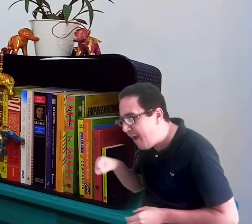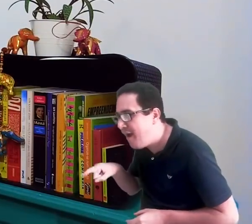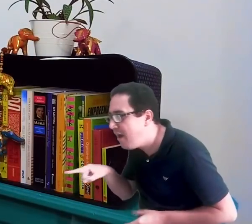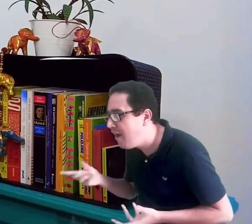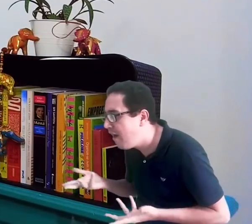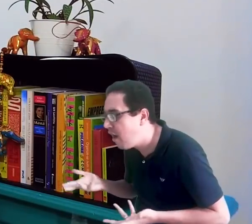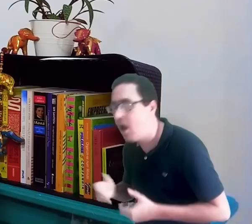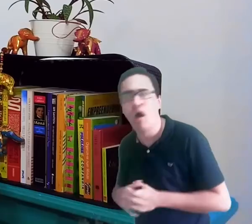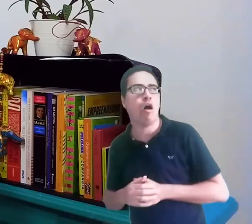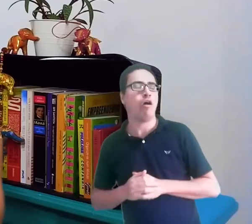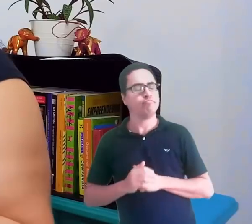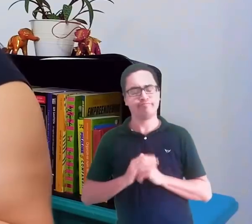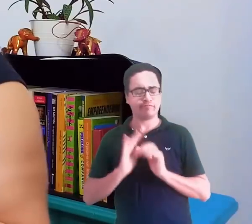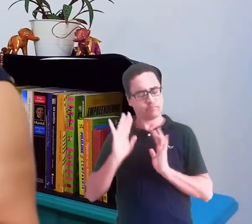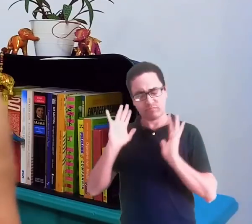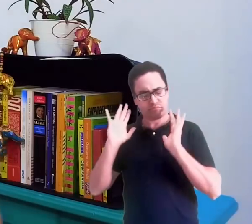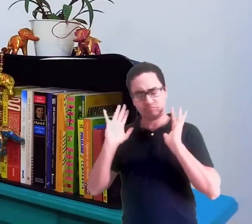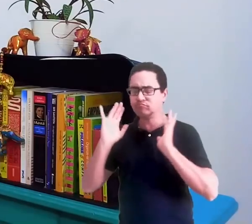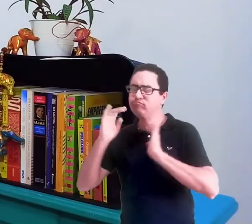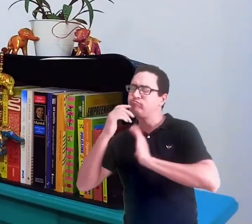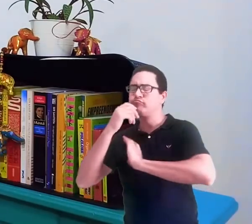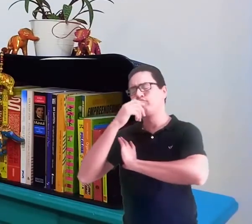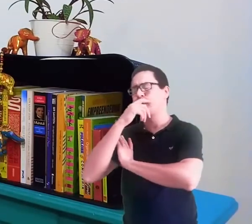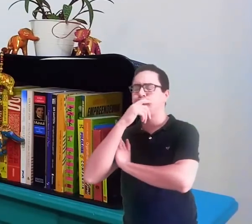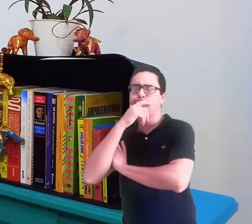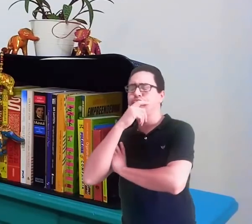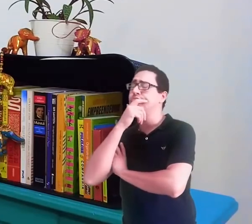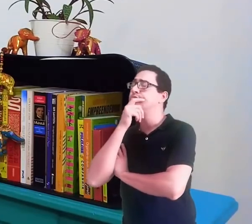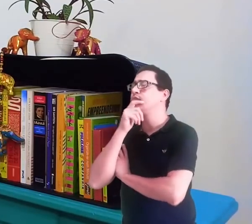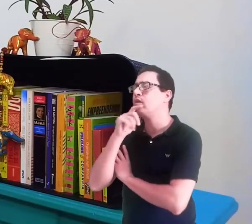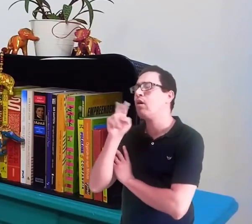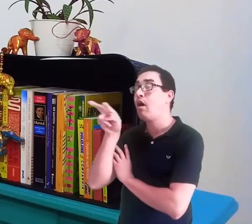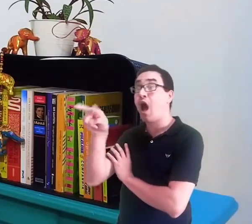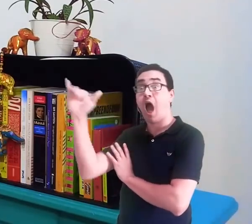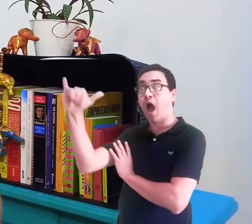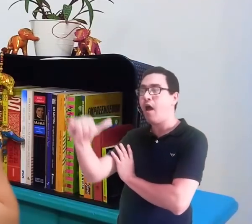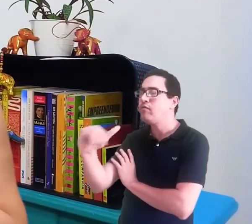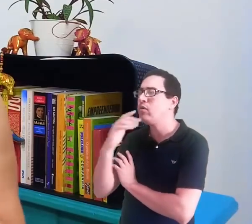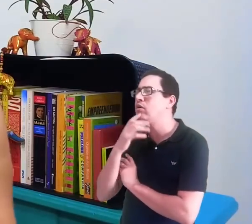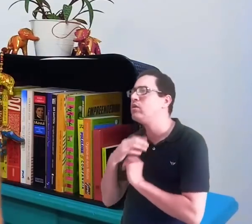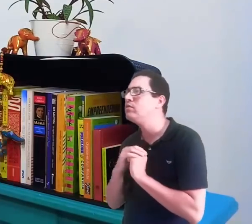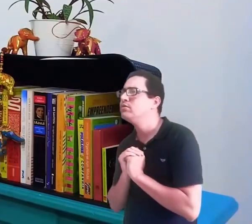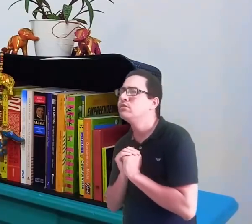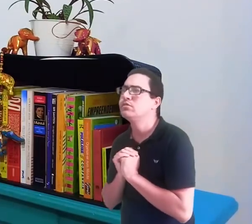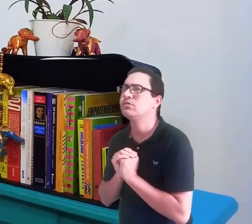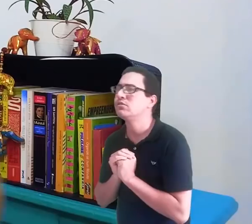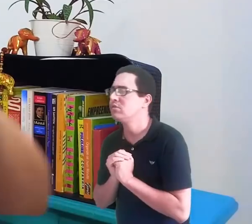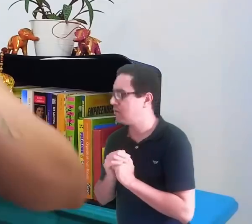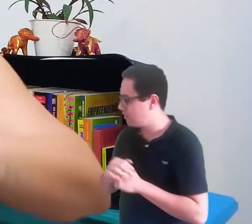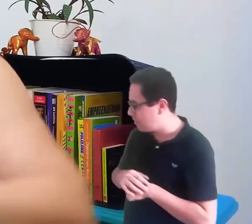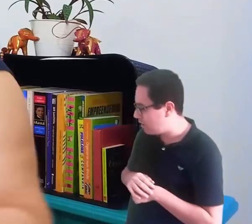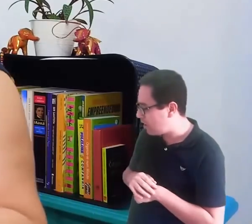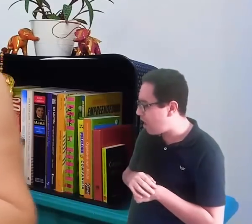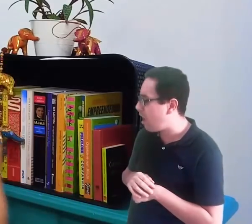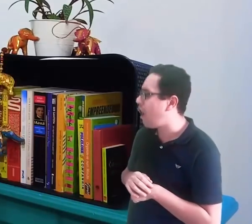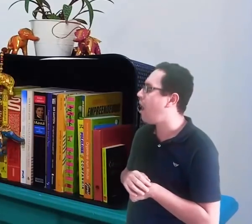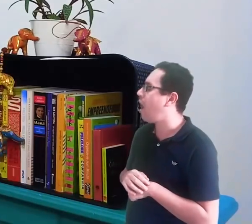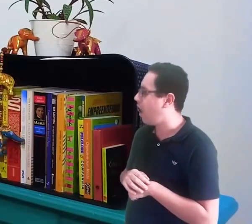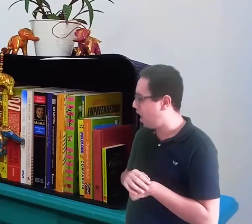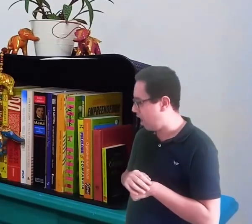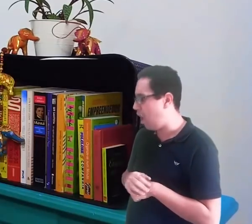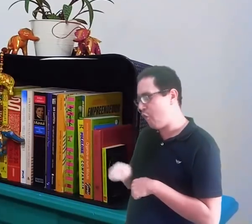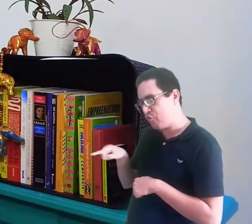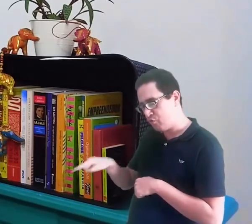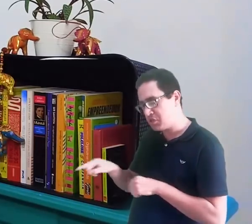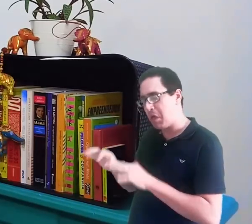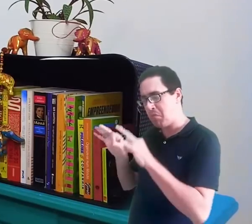Mas ele não me respondeu. Balançou a cabeça levemente sem tirar os olhos do meu avião. A verdade é que em cima disso você